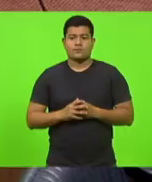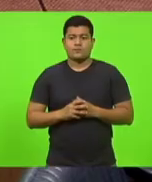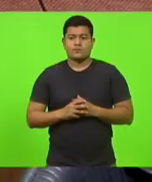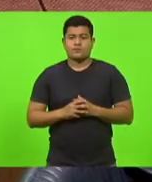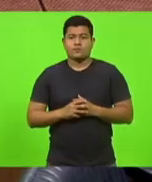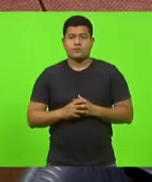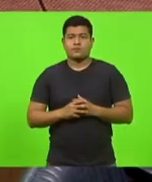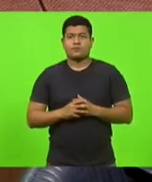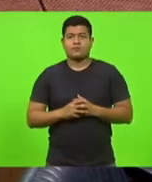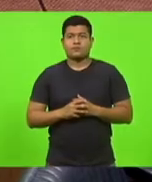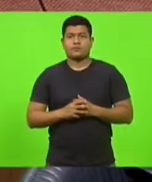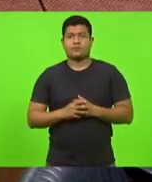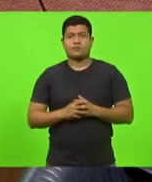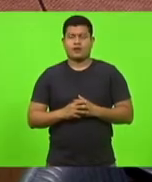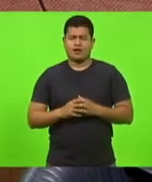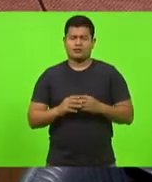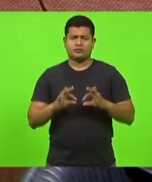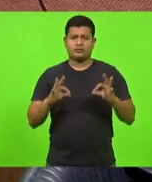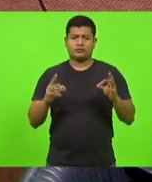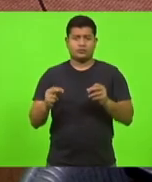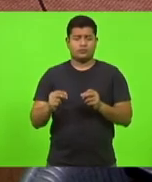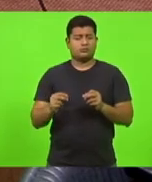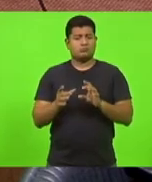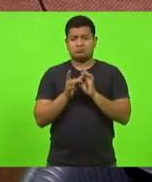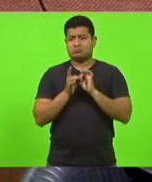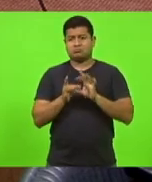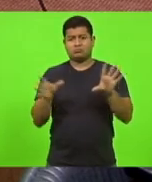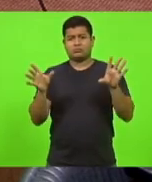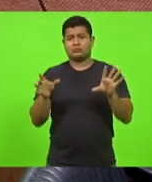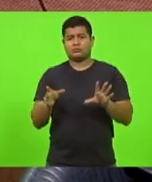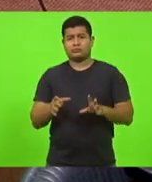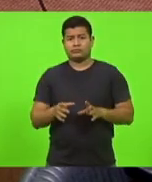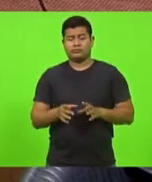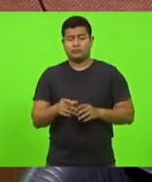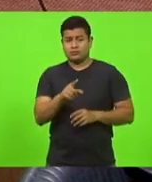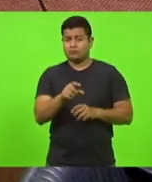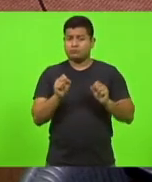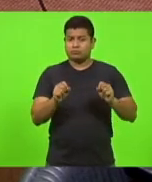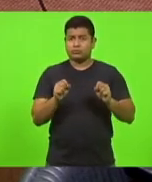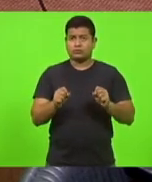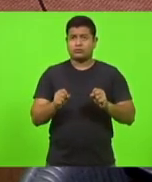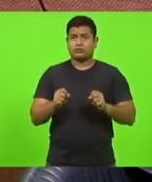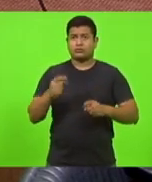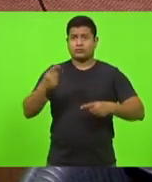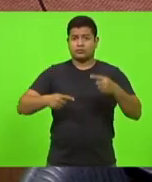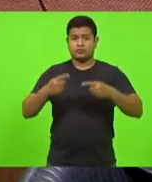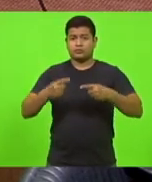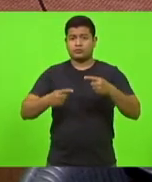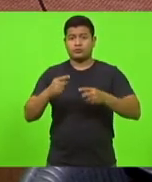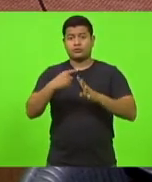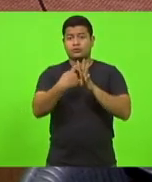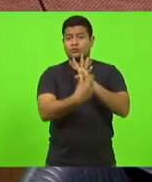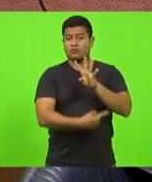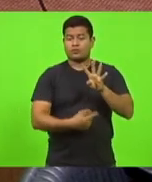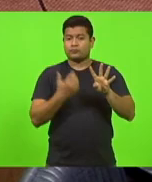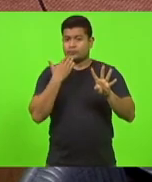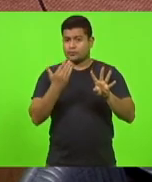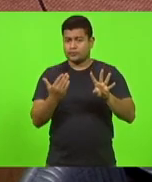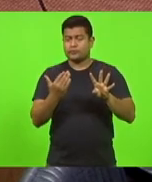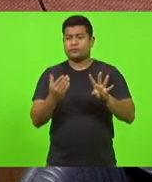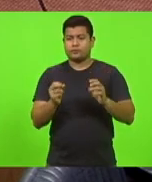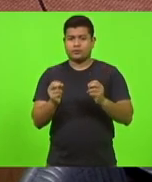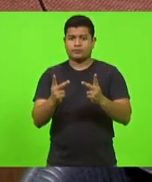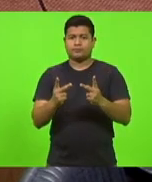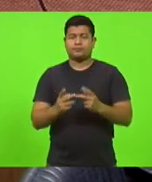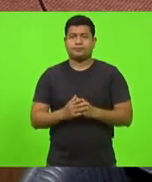Muito bem, tudo é válido. Da mesma forma, Vossa Excelência faz a discussão dos quatro? A discussão... Requerimentos? Exatamente. Ok.